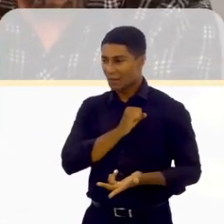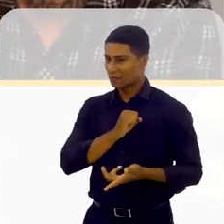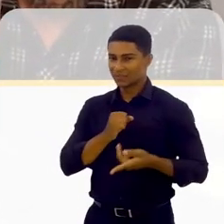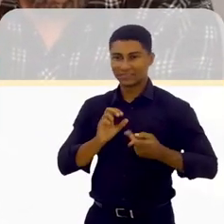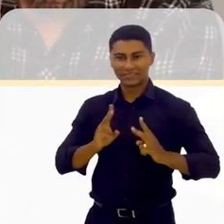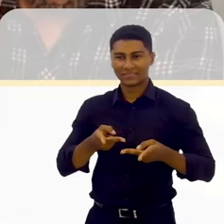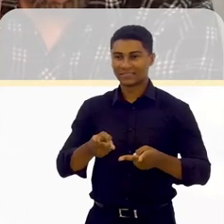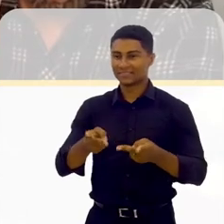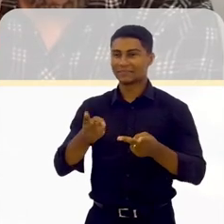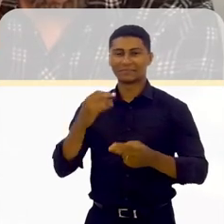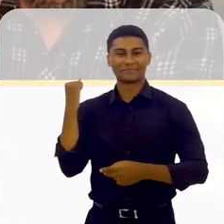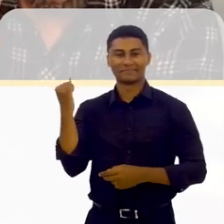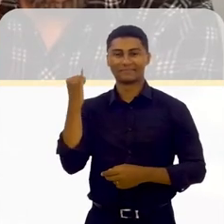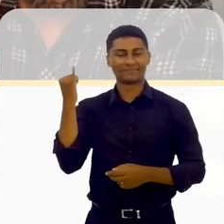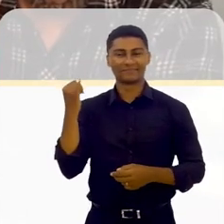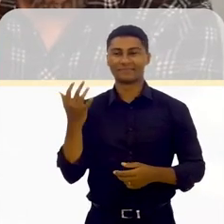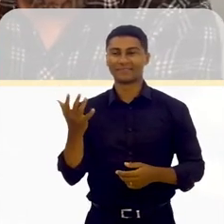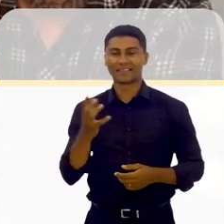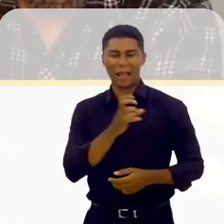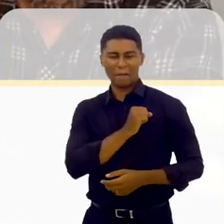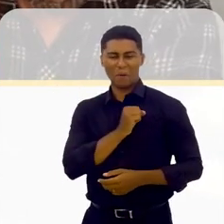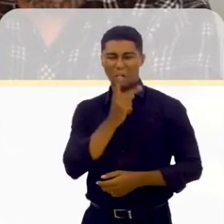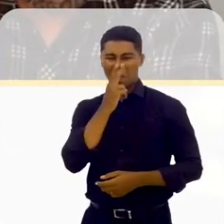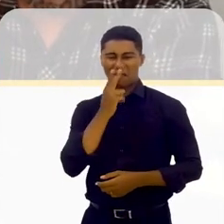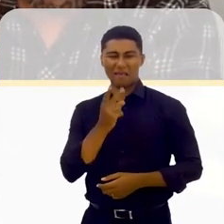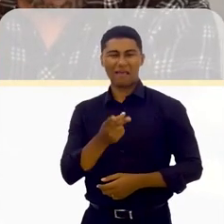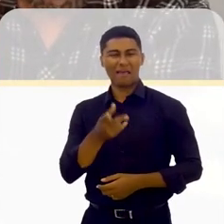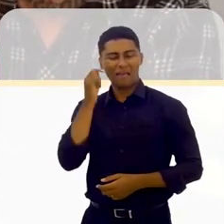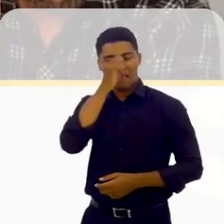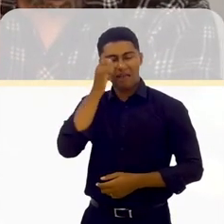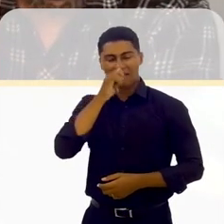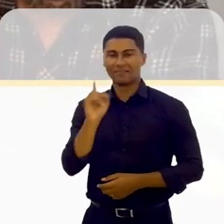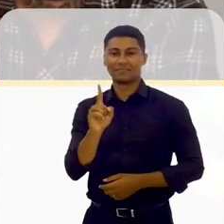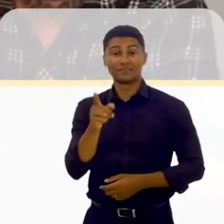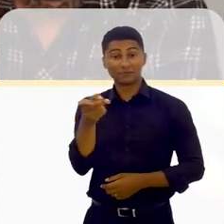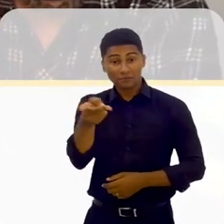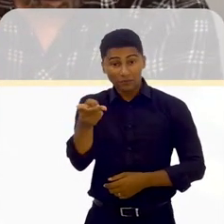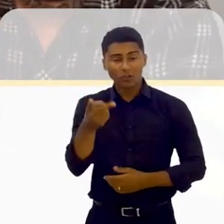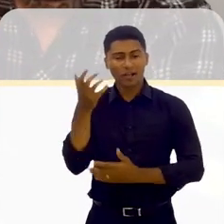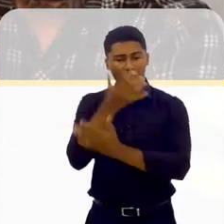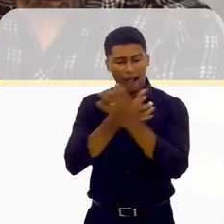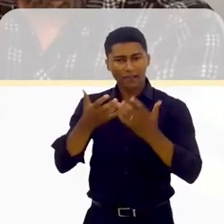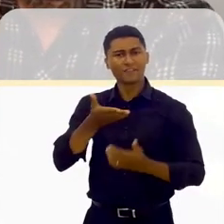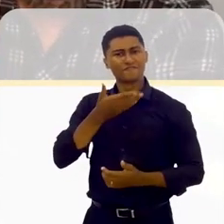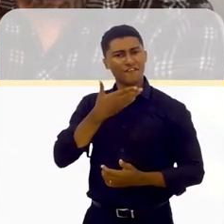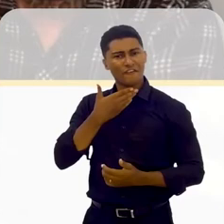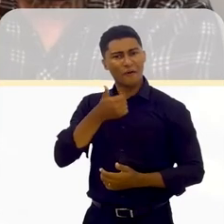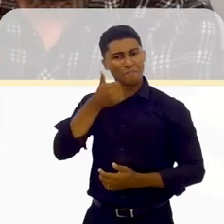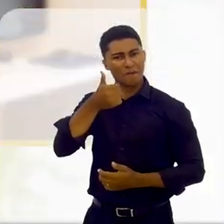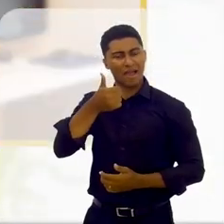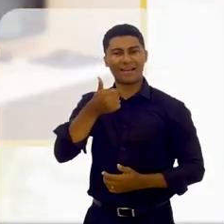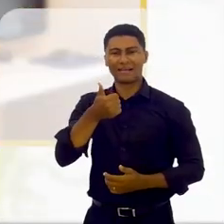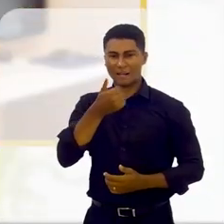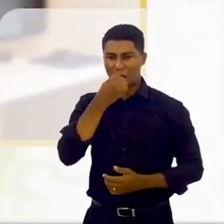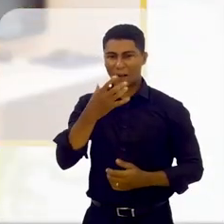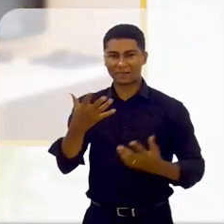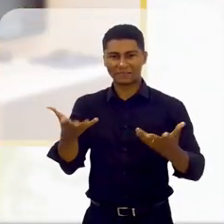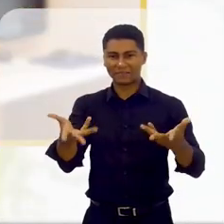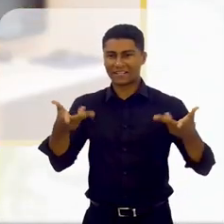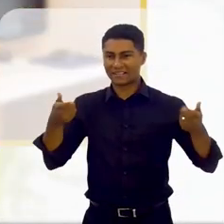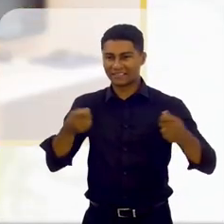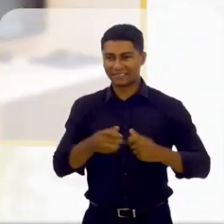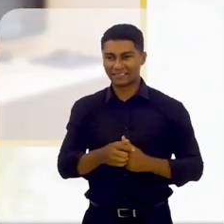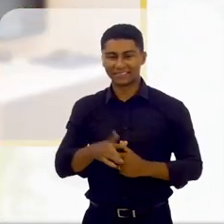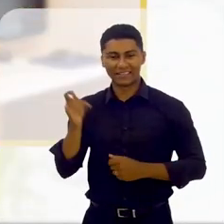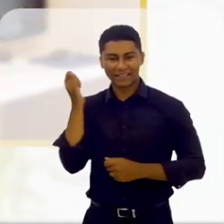clássico, vai estar sempre na moda, não tem essa de amor cafona. E vocês cantam muito bem, que vozes Obrigado, obrigado.